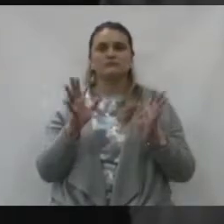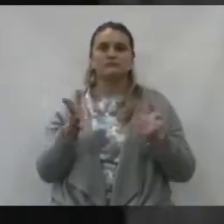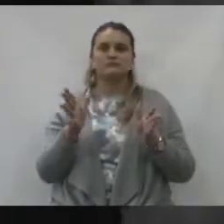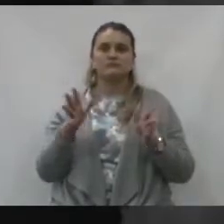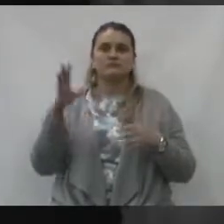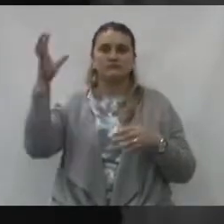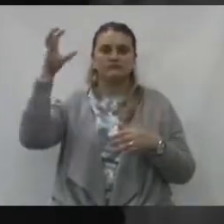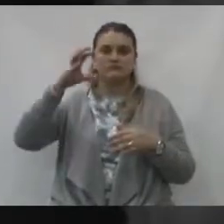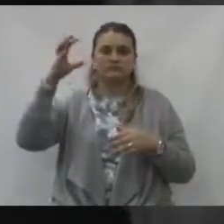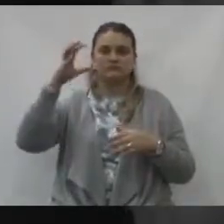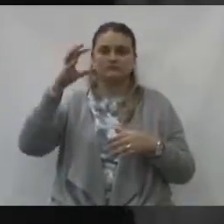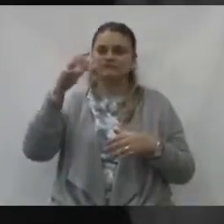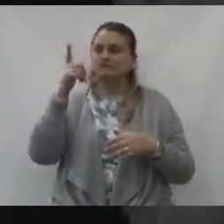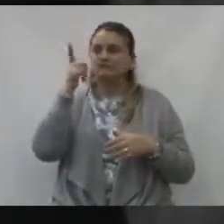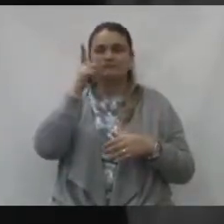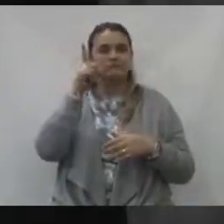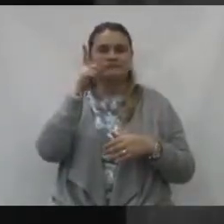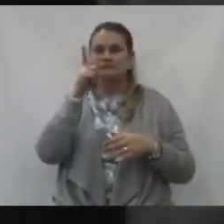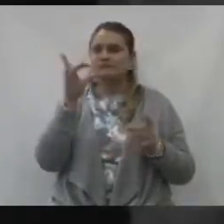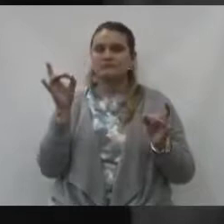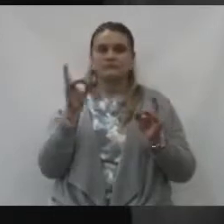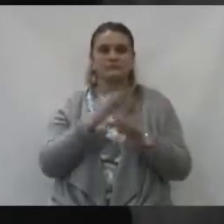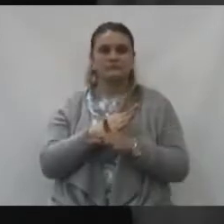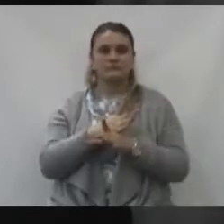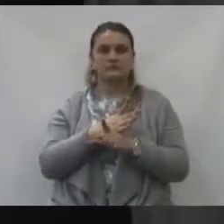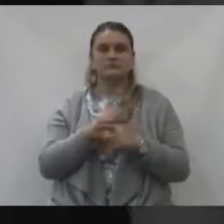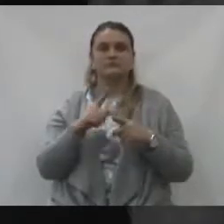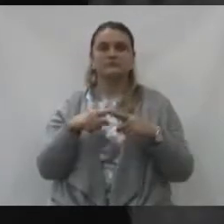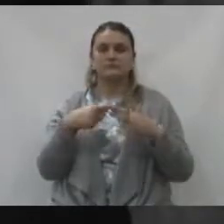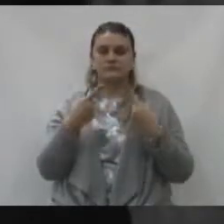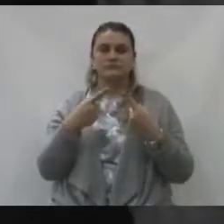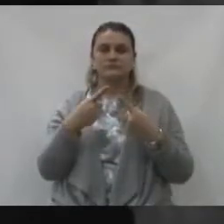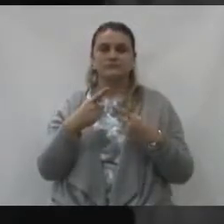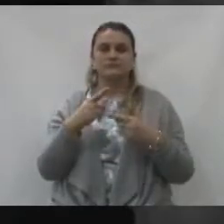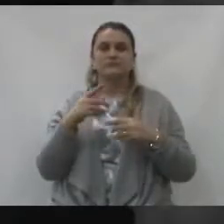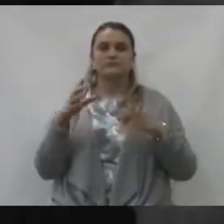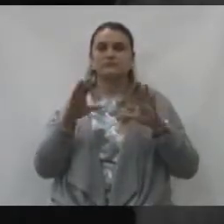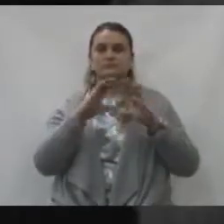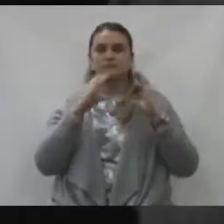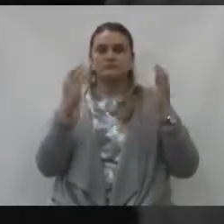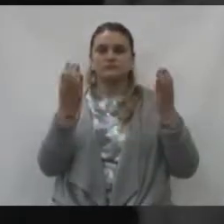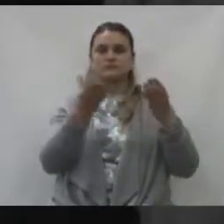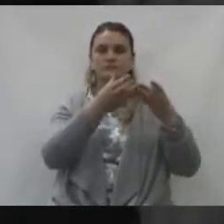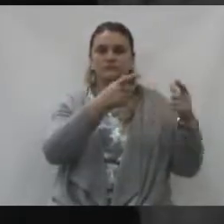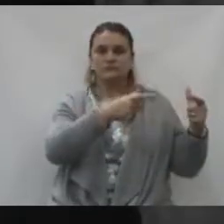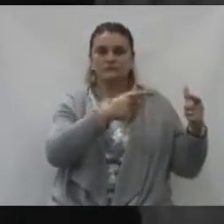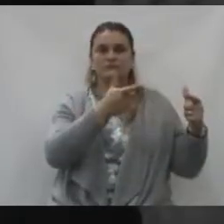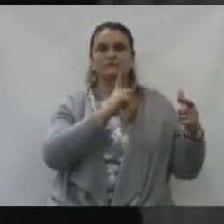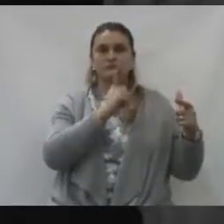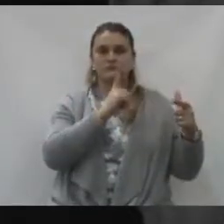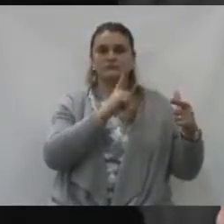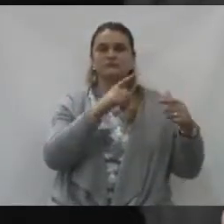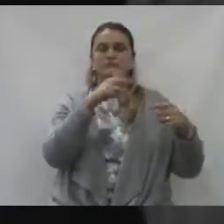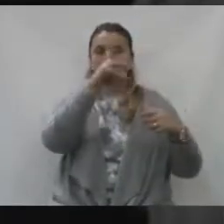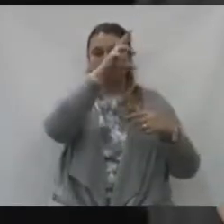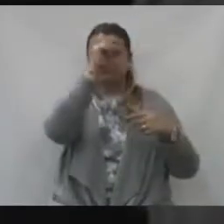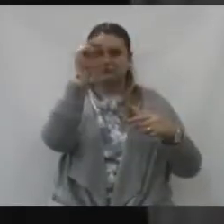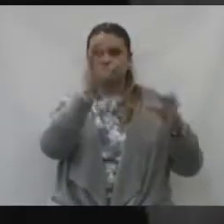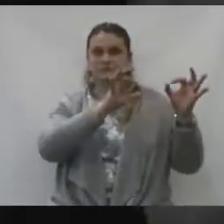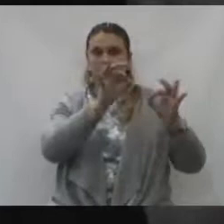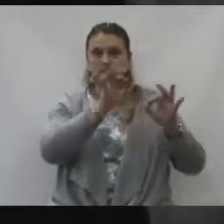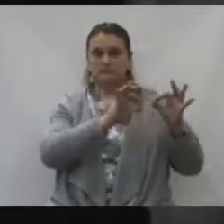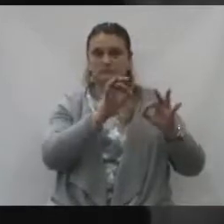mexendo nela, só que com problema de chuvas não conseguimos a conclusão. Mas, graças a Deus, aquela comunidade está